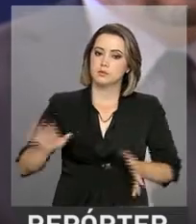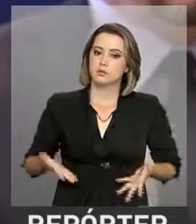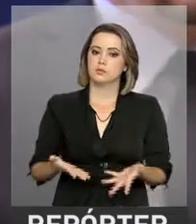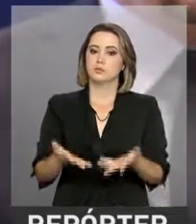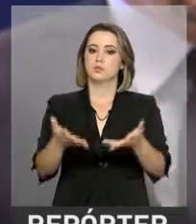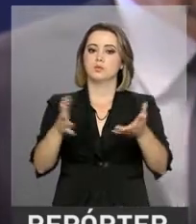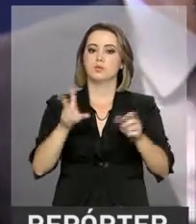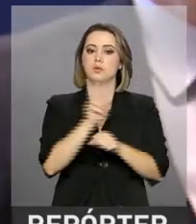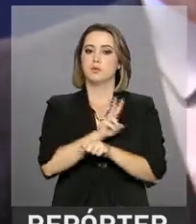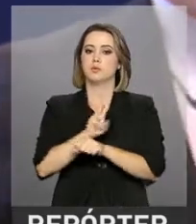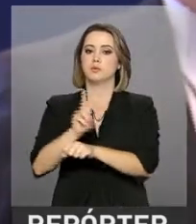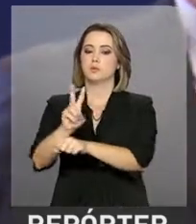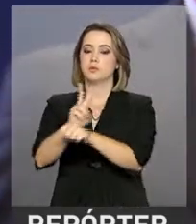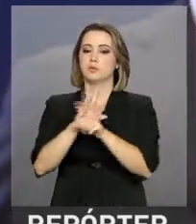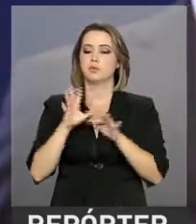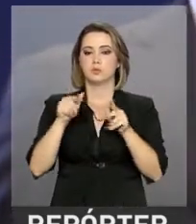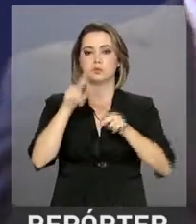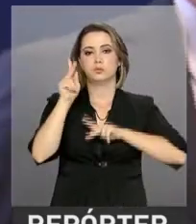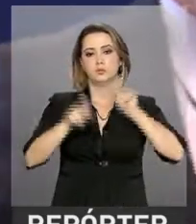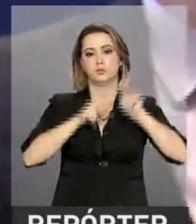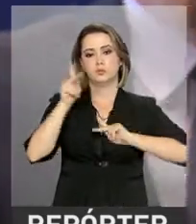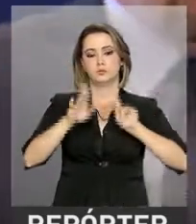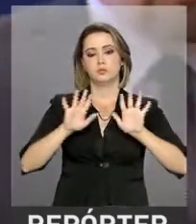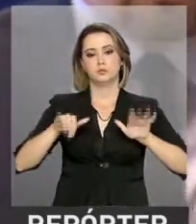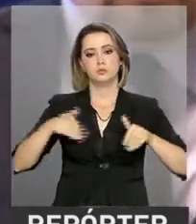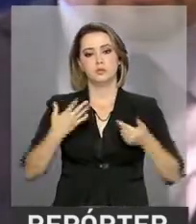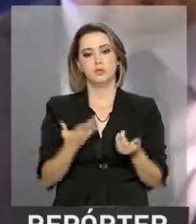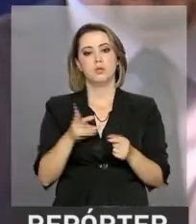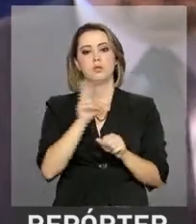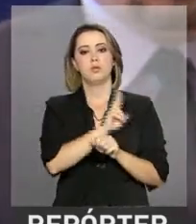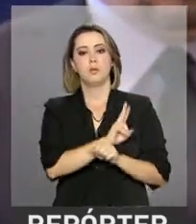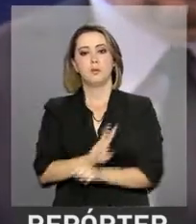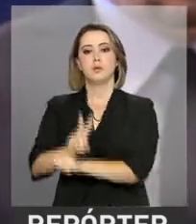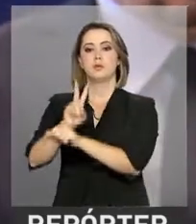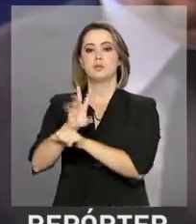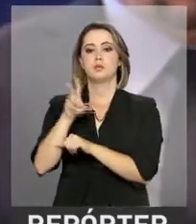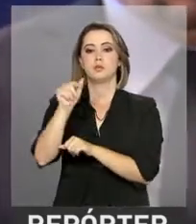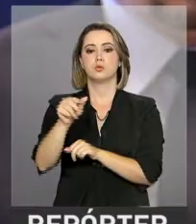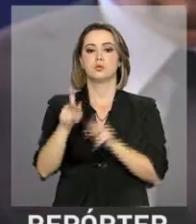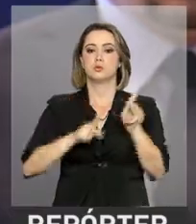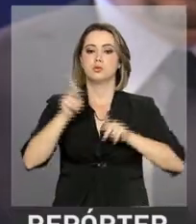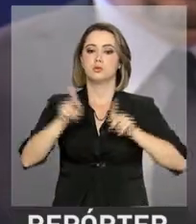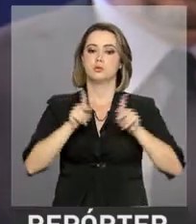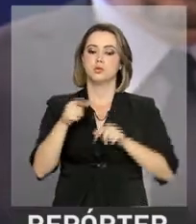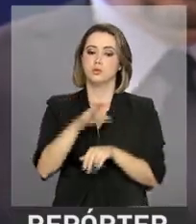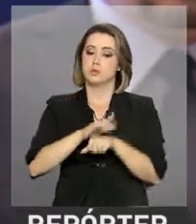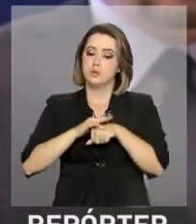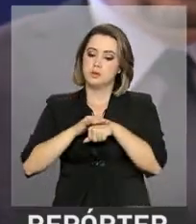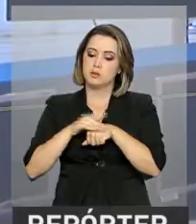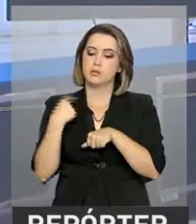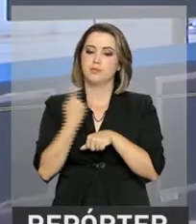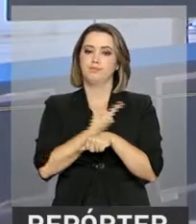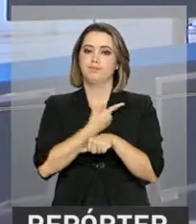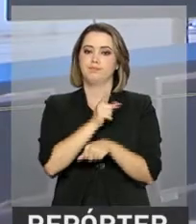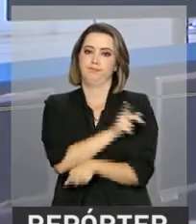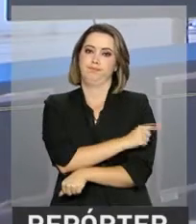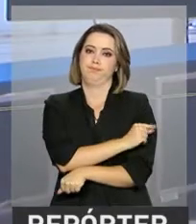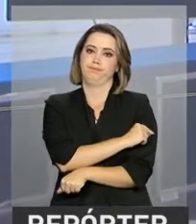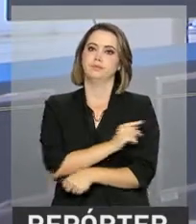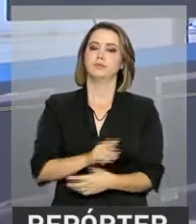cobertura vacinal da população ea imunização da população para essas doenças que estão no nosso calendário